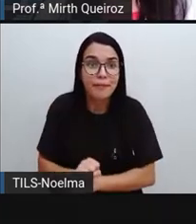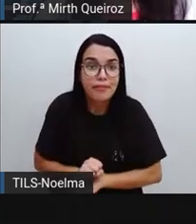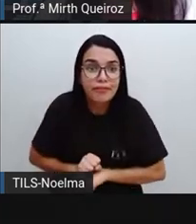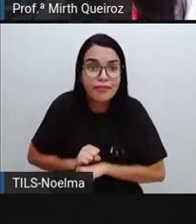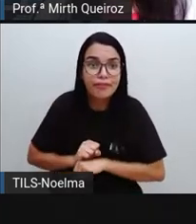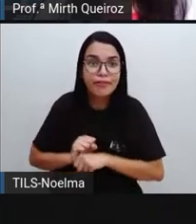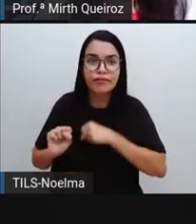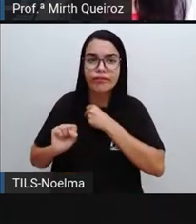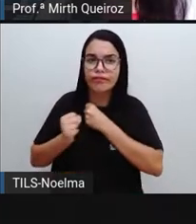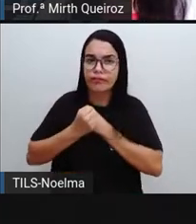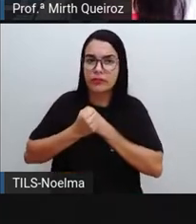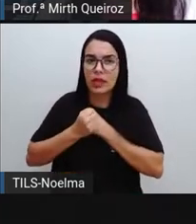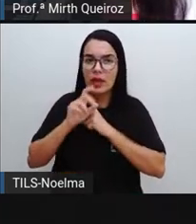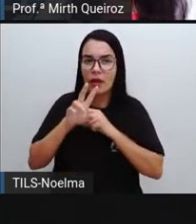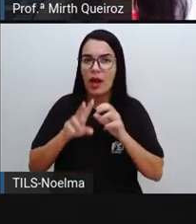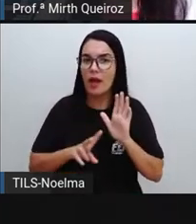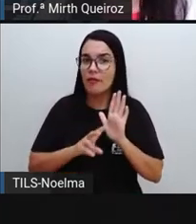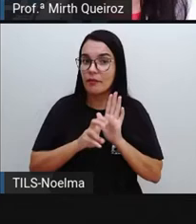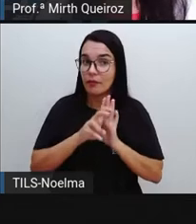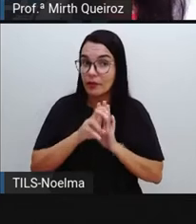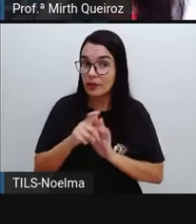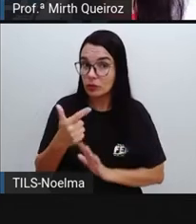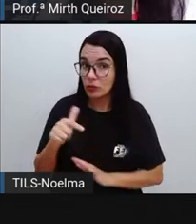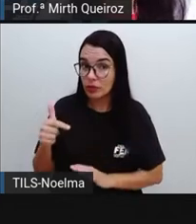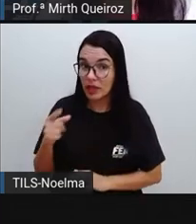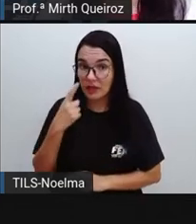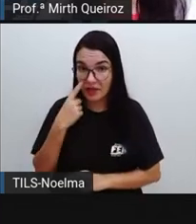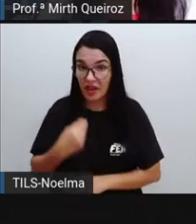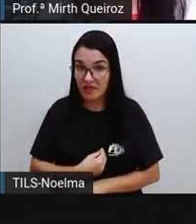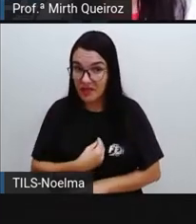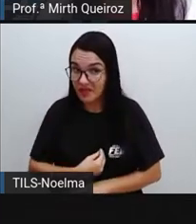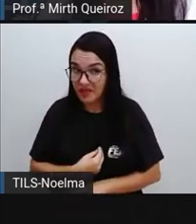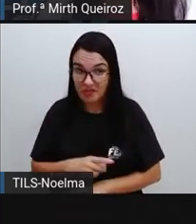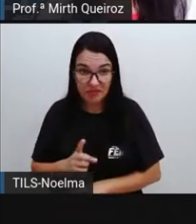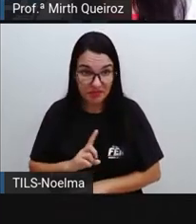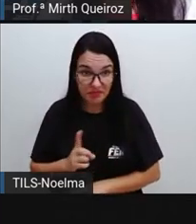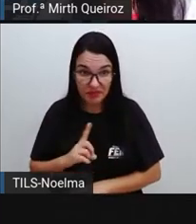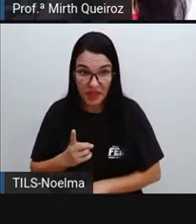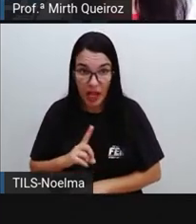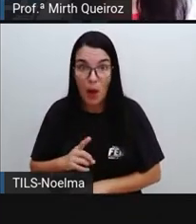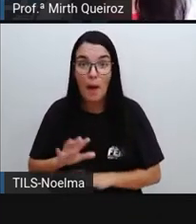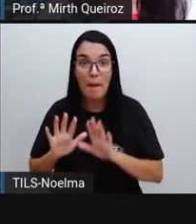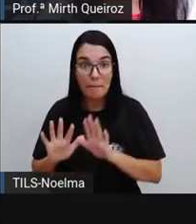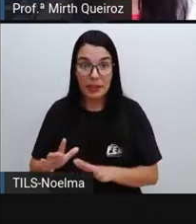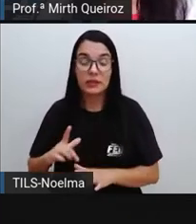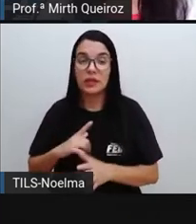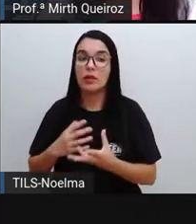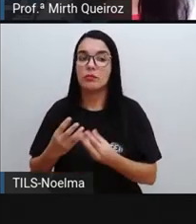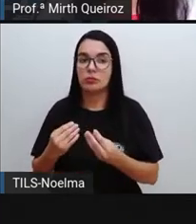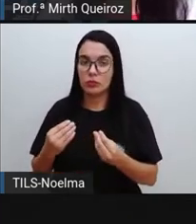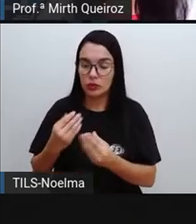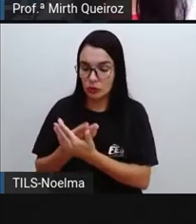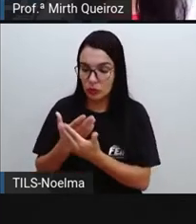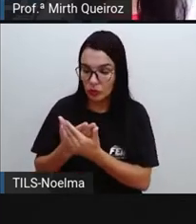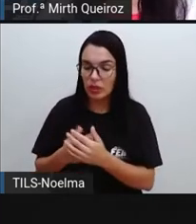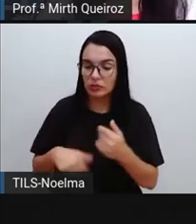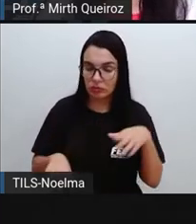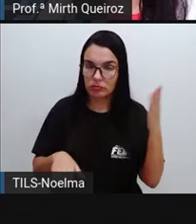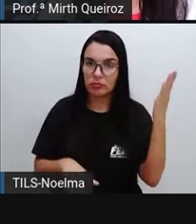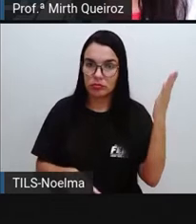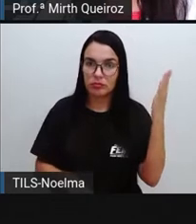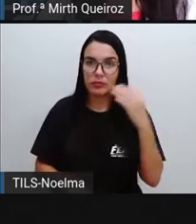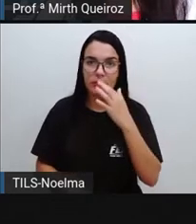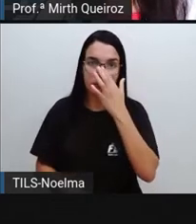vírus ele não ser considerado ser vivo, muitos dos cientistas não consideram ele como ser vivo, mas eles são estudados pela